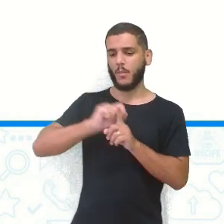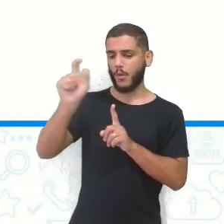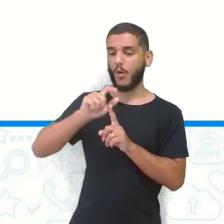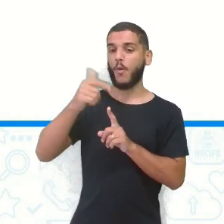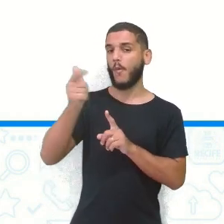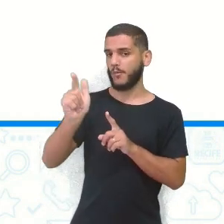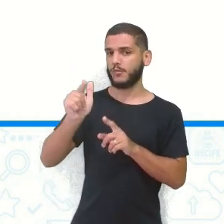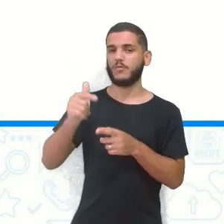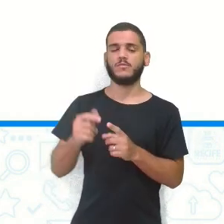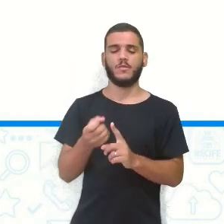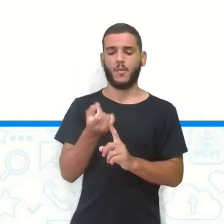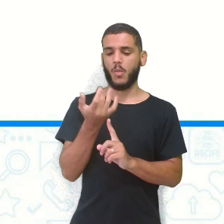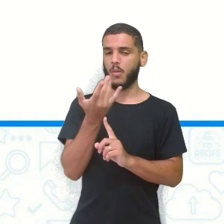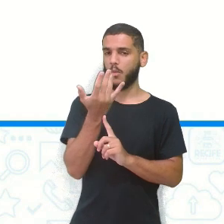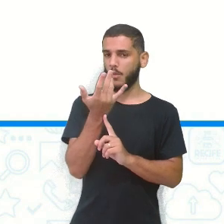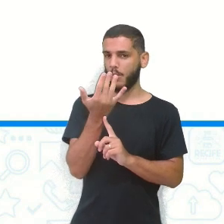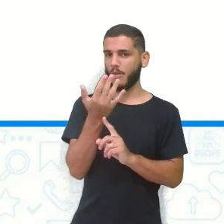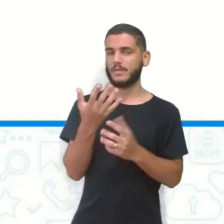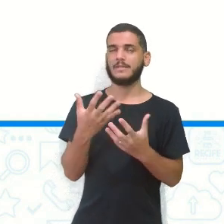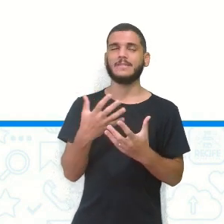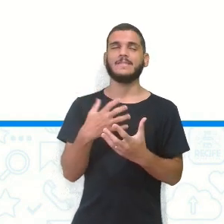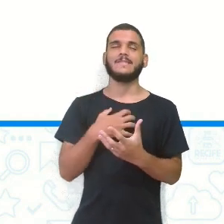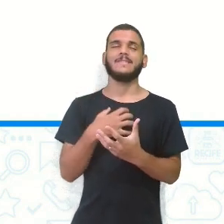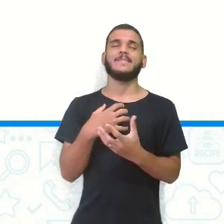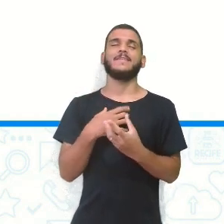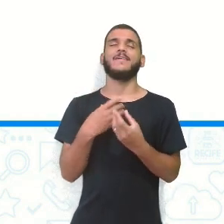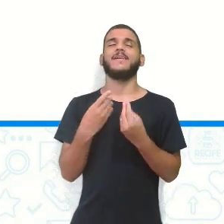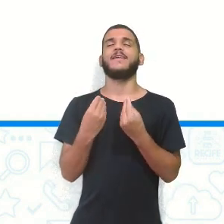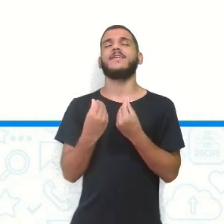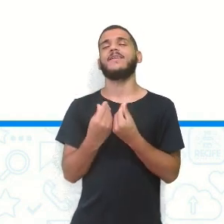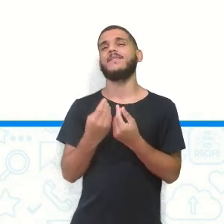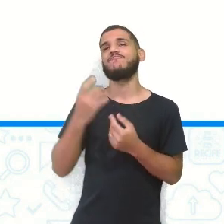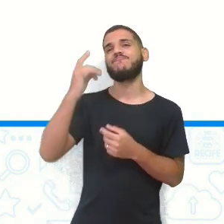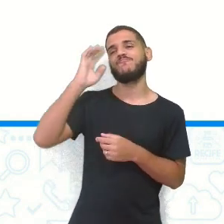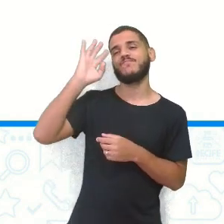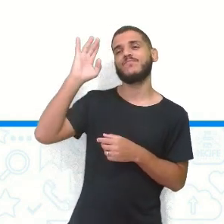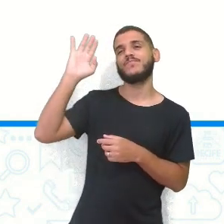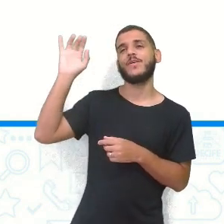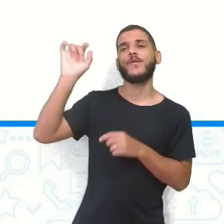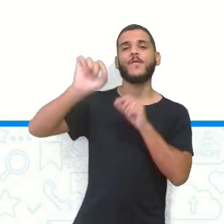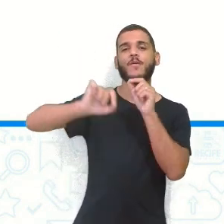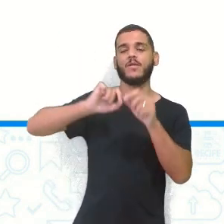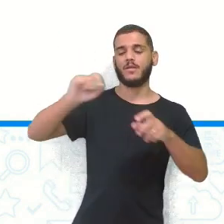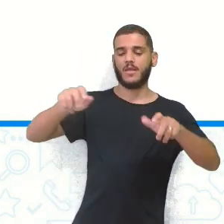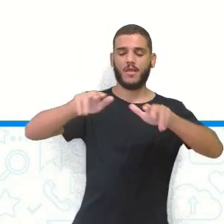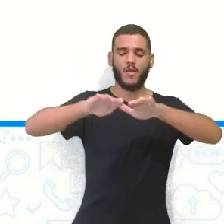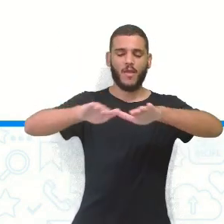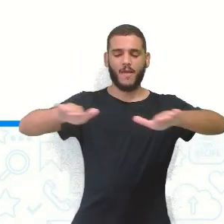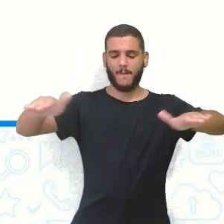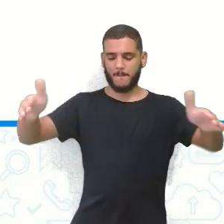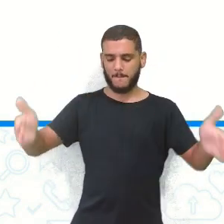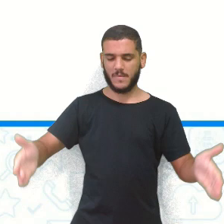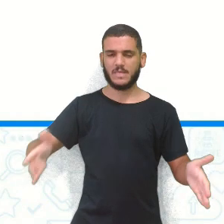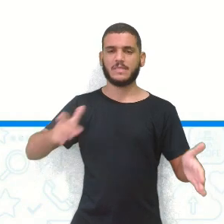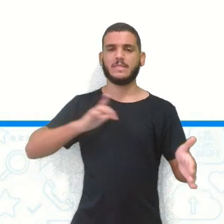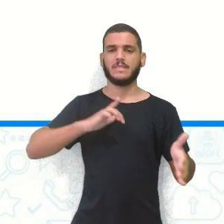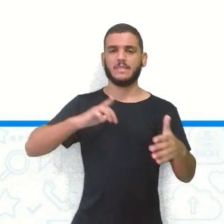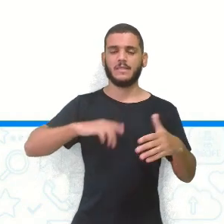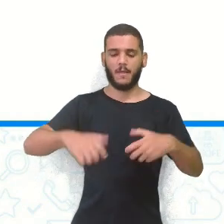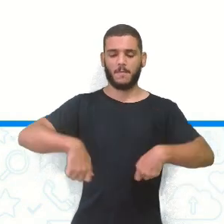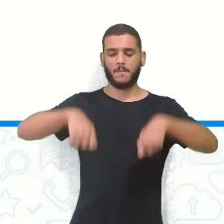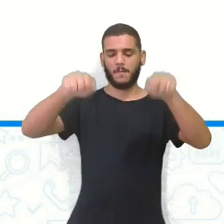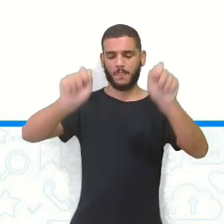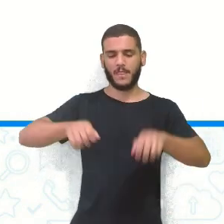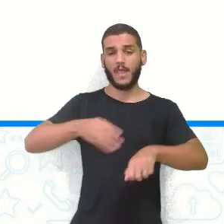outro fósforo e, ao sentir seu calor, imaginou uma linda mesa com uma toalha branca como